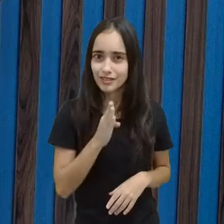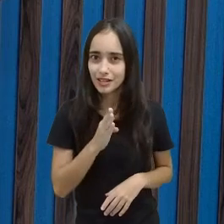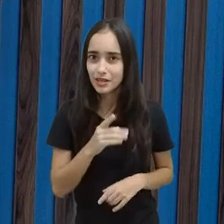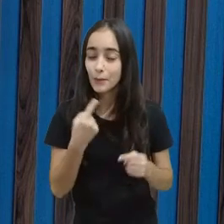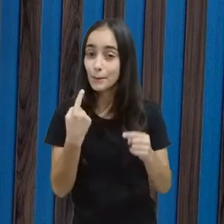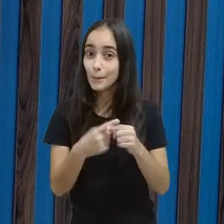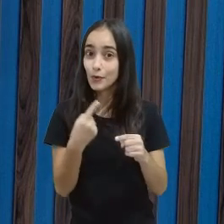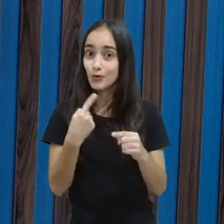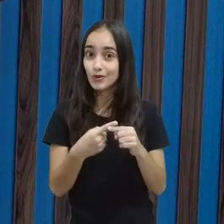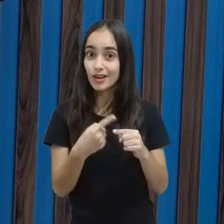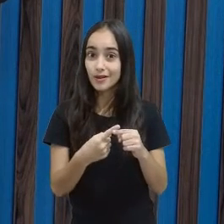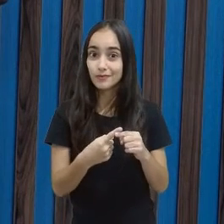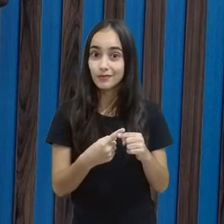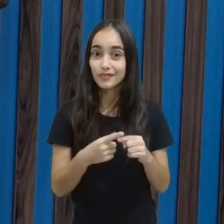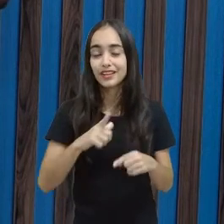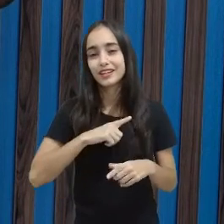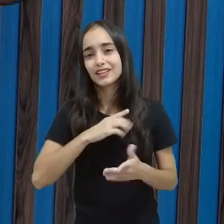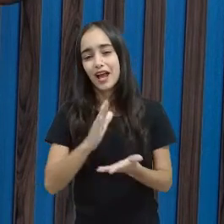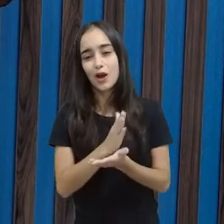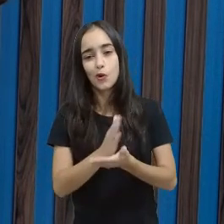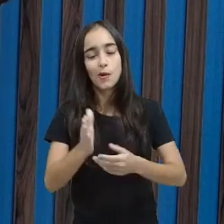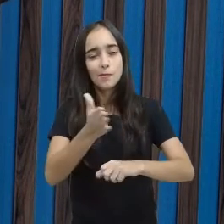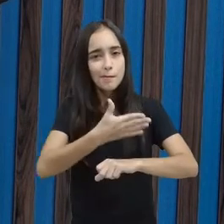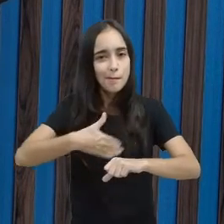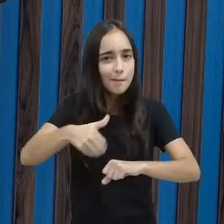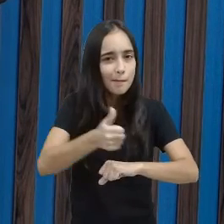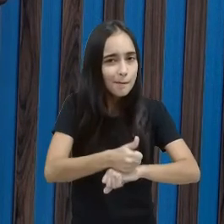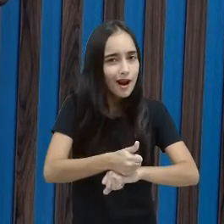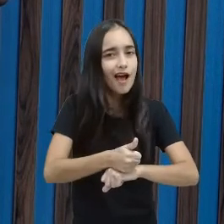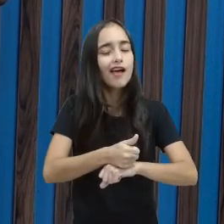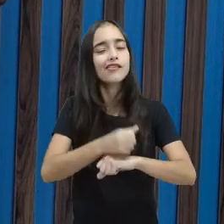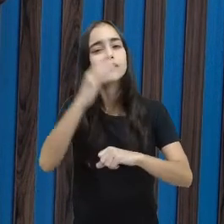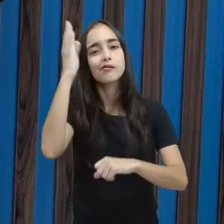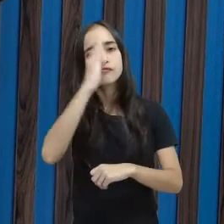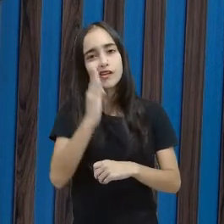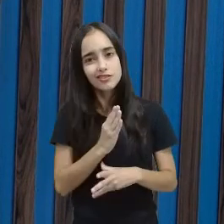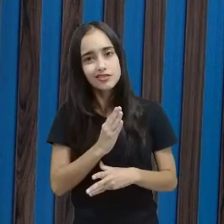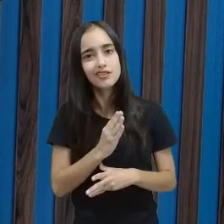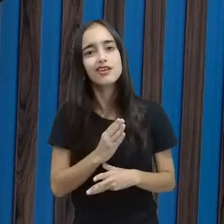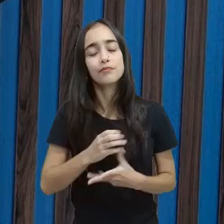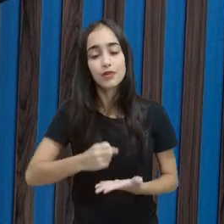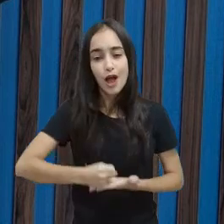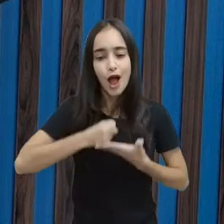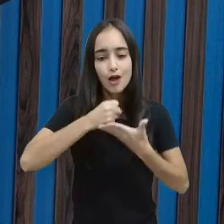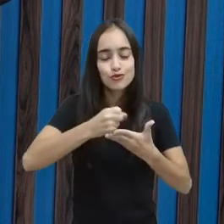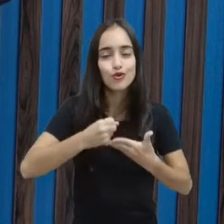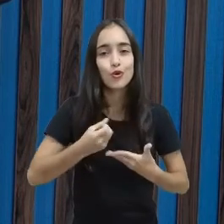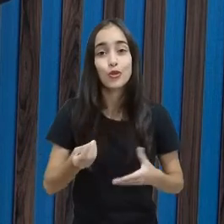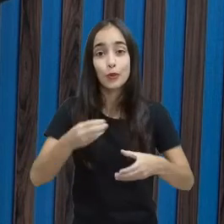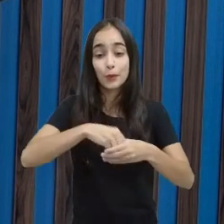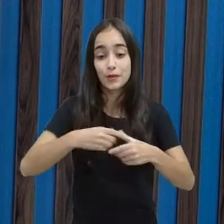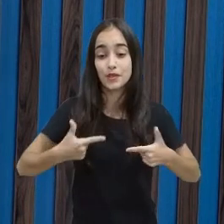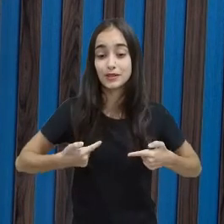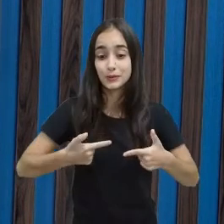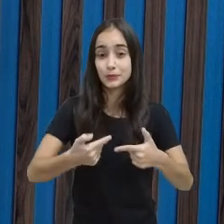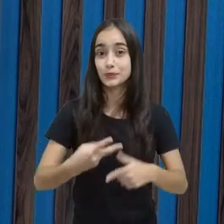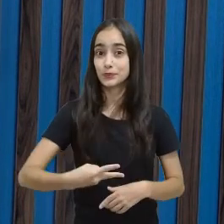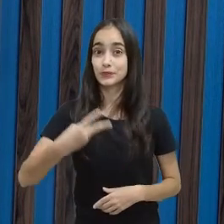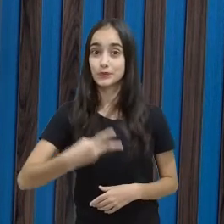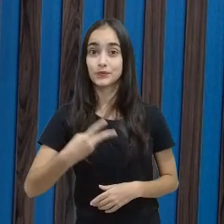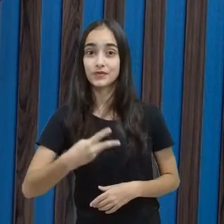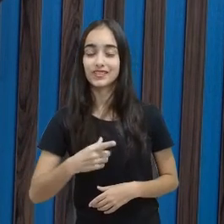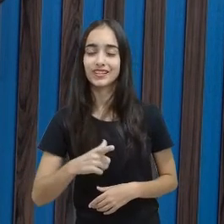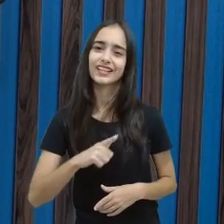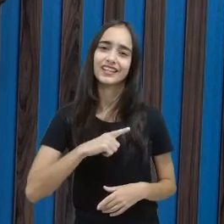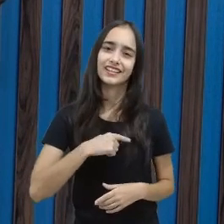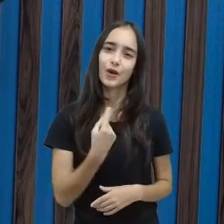Porque as pracinhas, né, brasileiras, eles se viram na Segunda Guerra, né? E tem um episódio interessante que eu vou trazer para